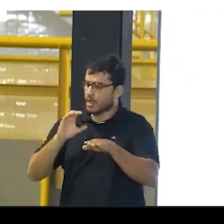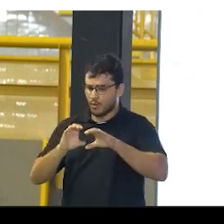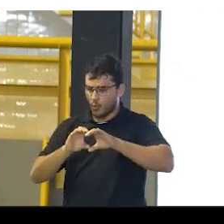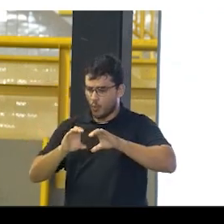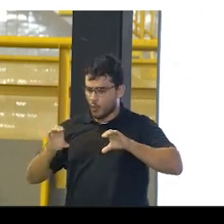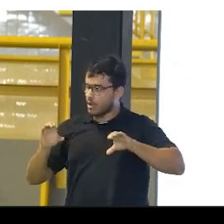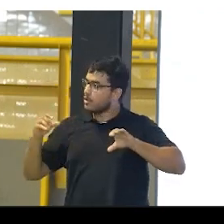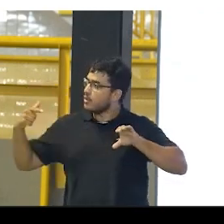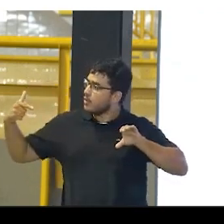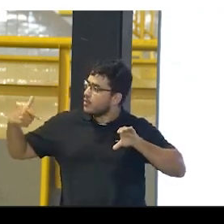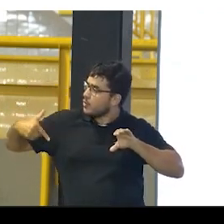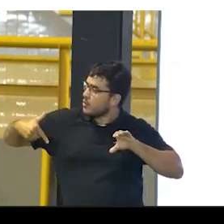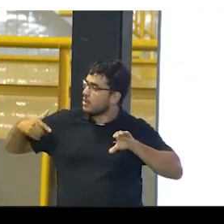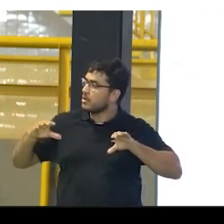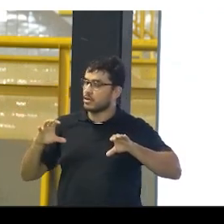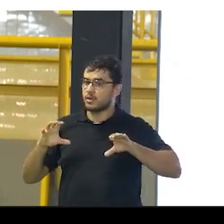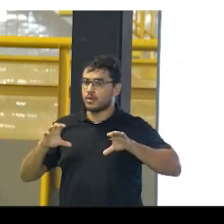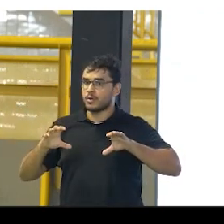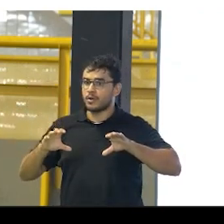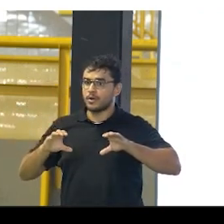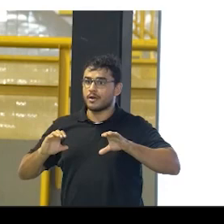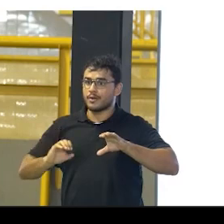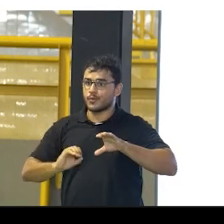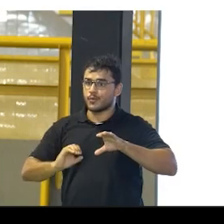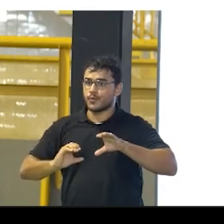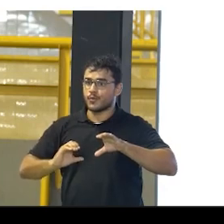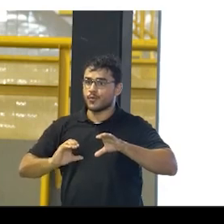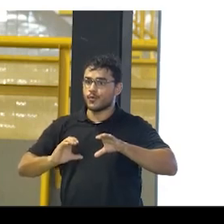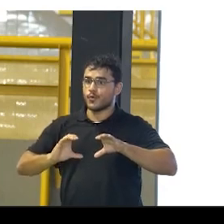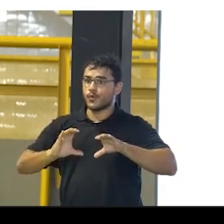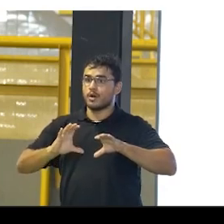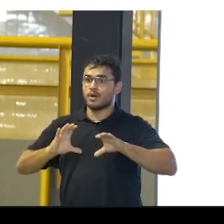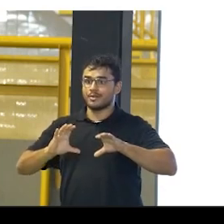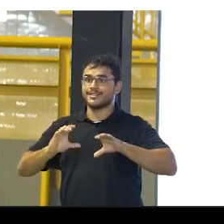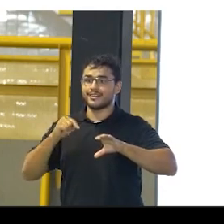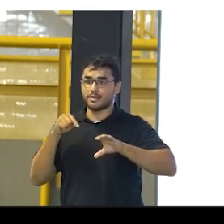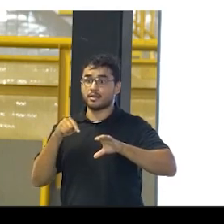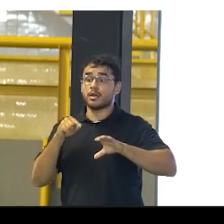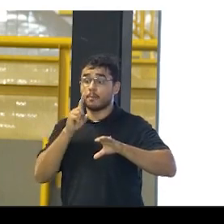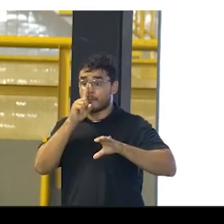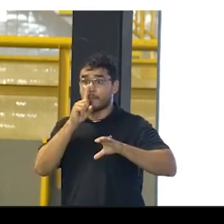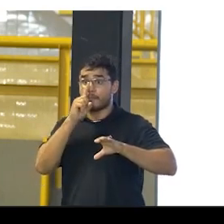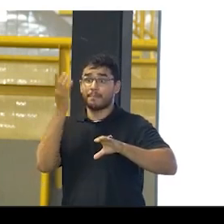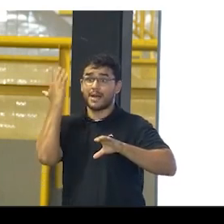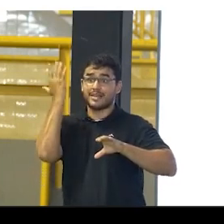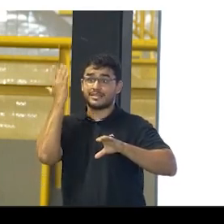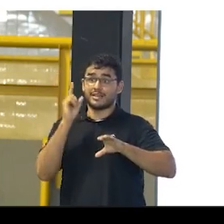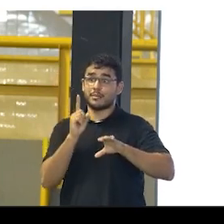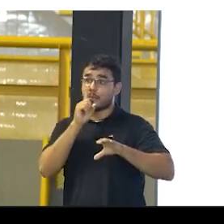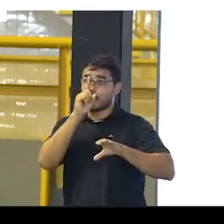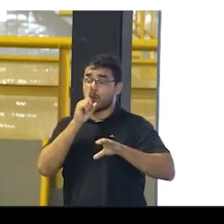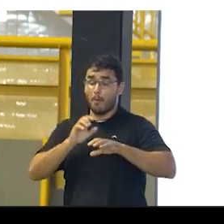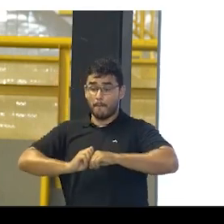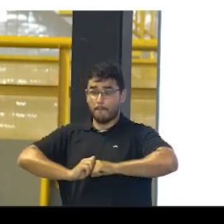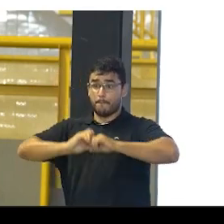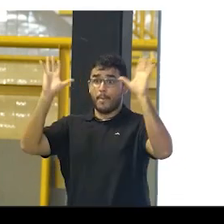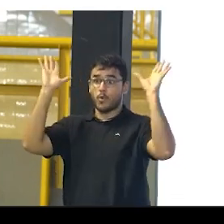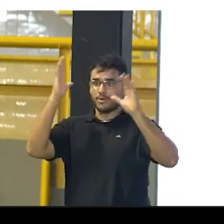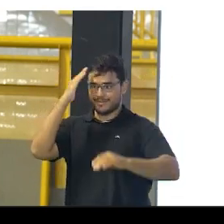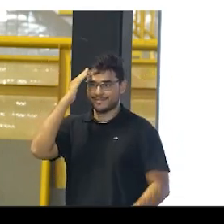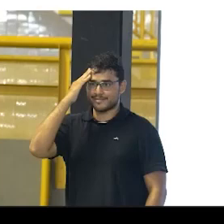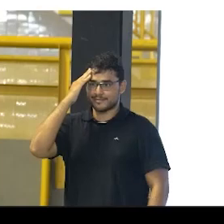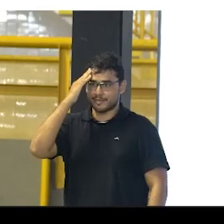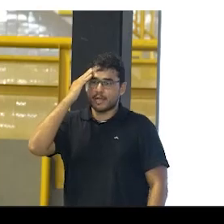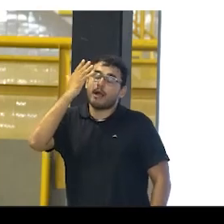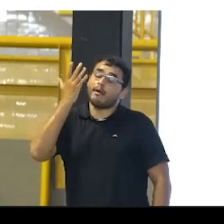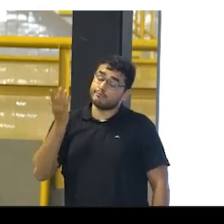vai, e é uma excelente alternativa, a gente vai vencer esse obstáculo, e é uma excelente alternativa. Ok? Só para terminar, para